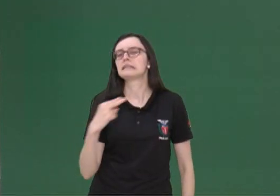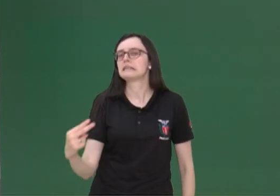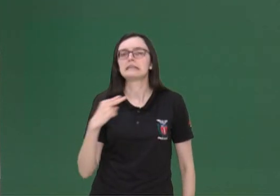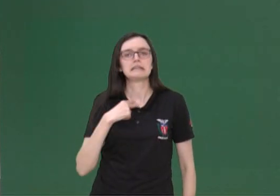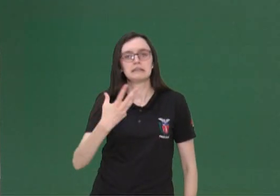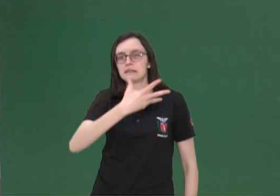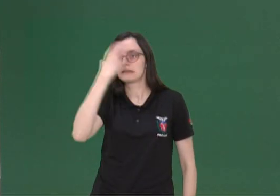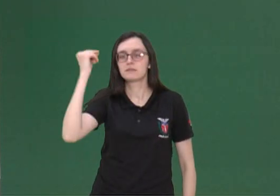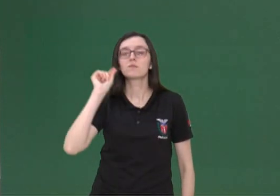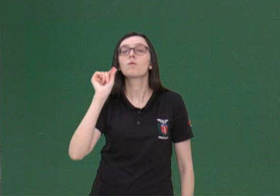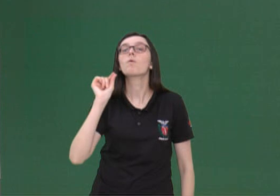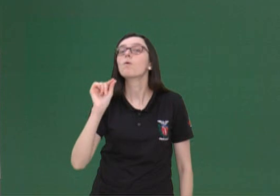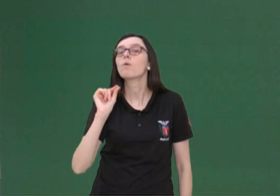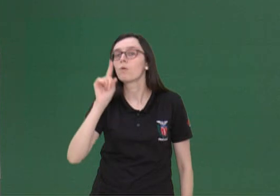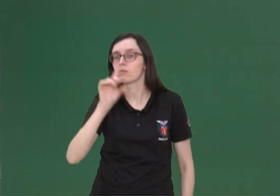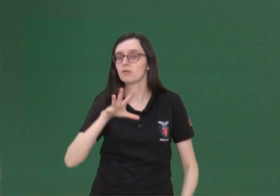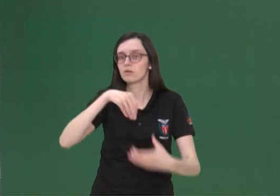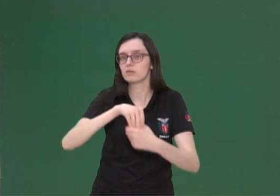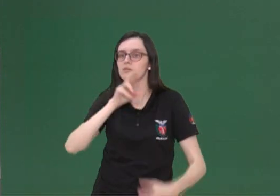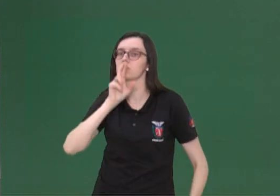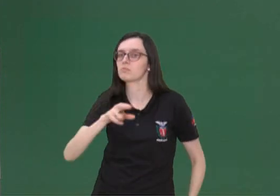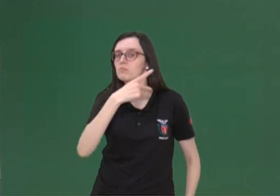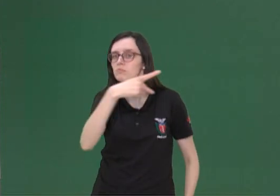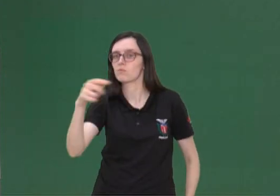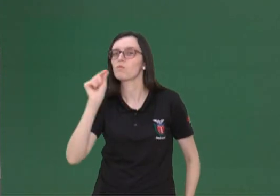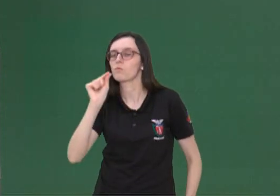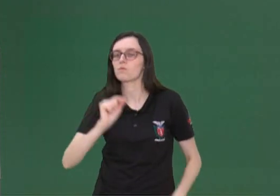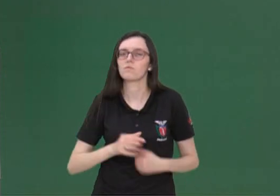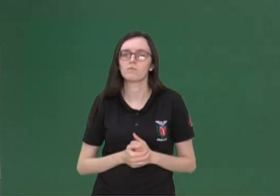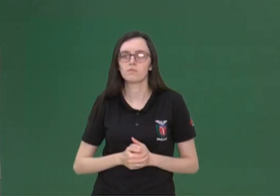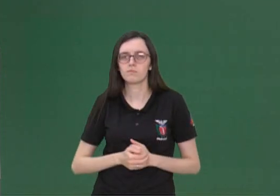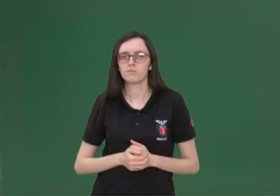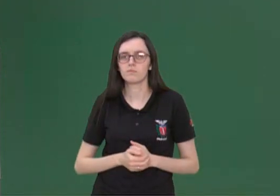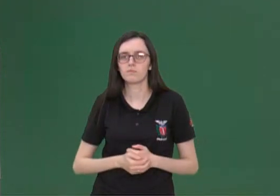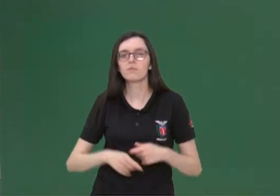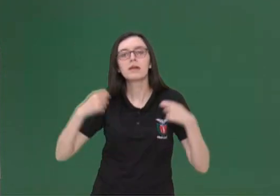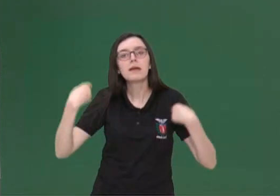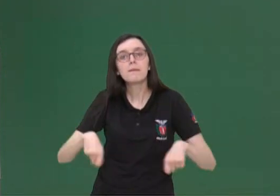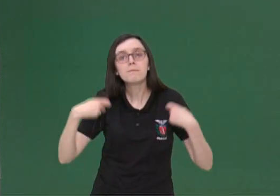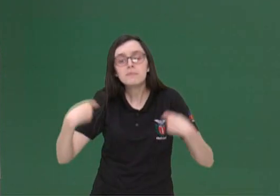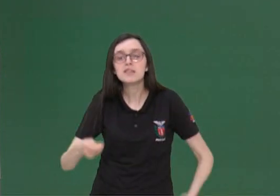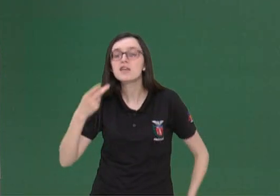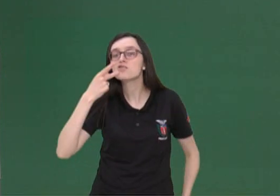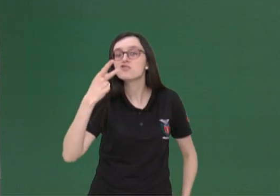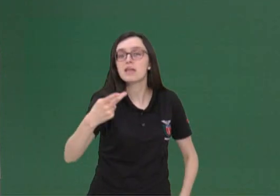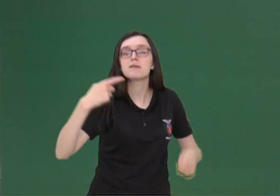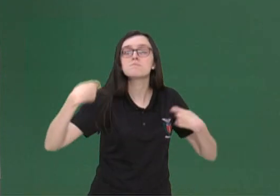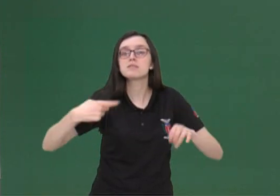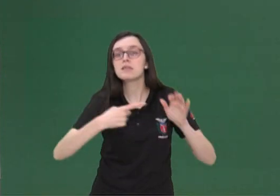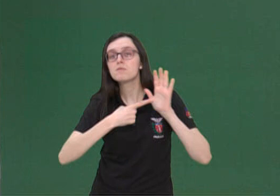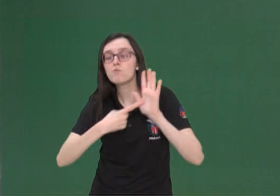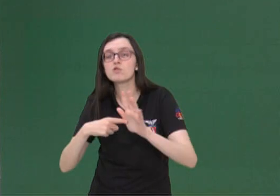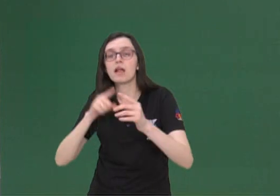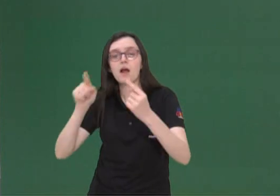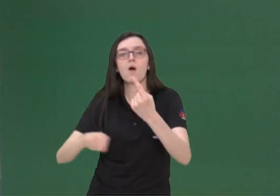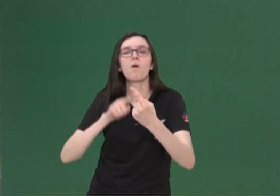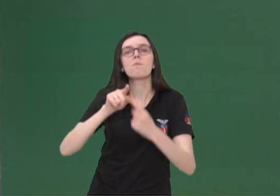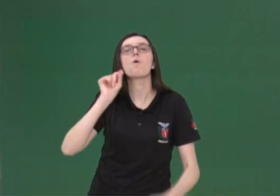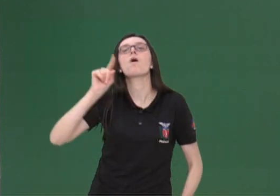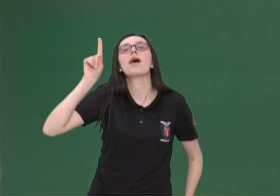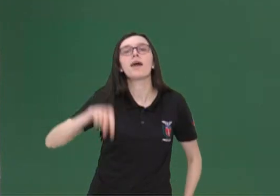deixar de contemplar aí na resposta de vocês? Tem que dizer que o objetivo